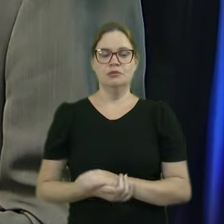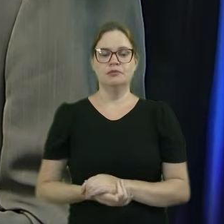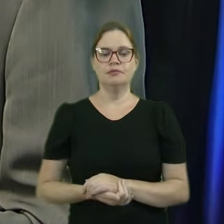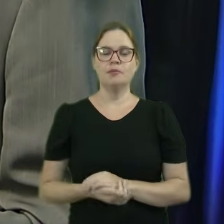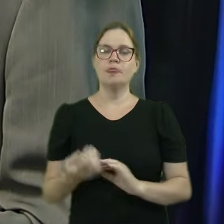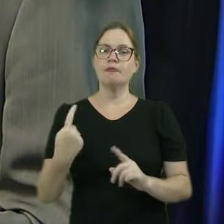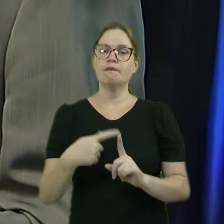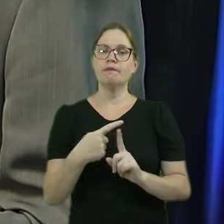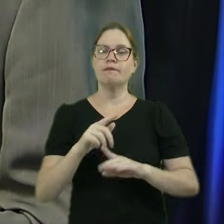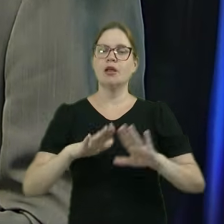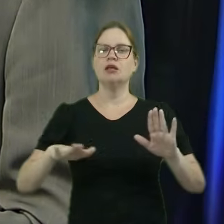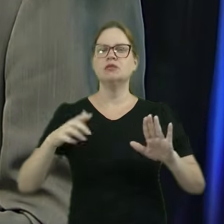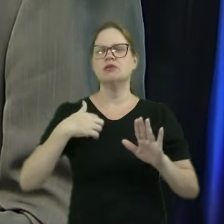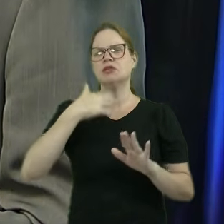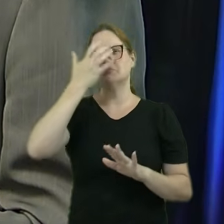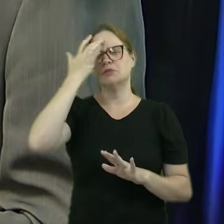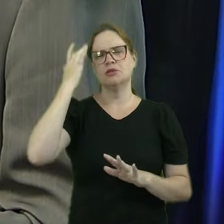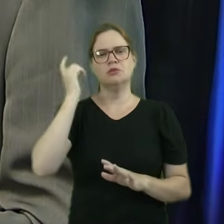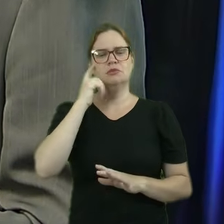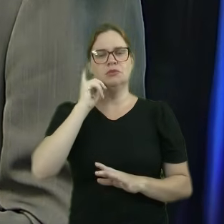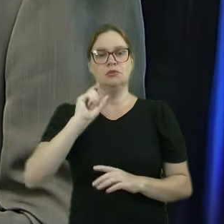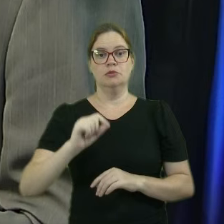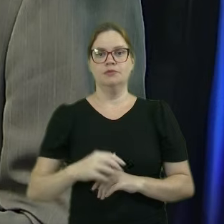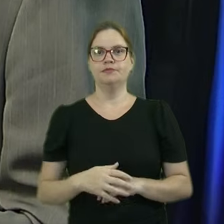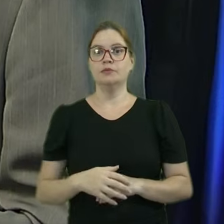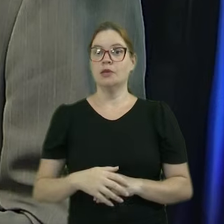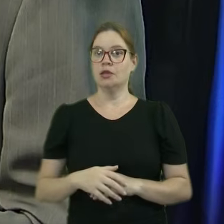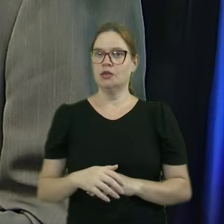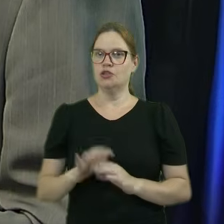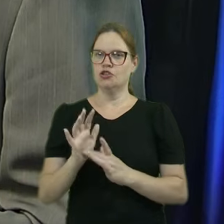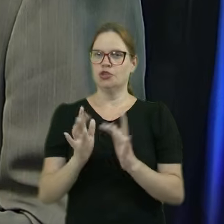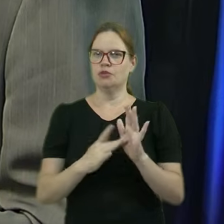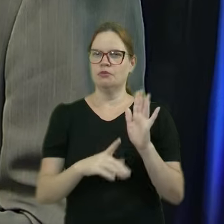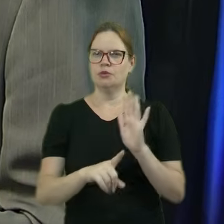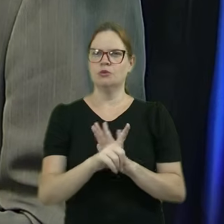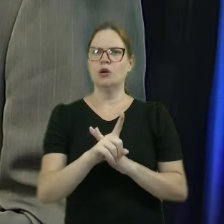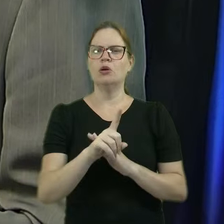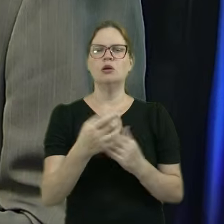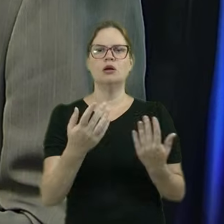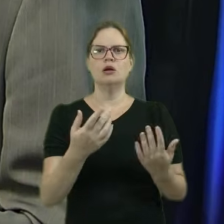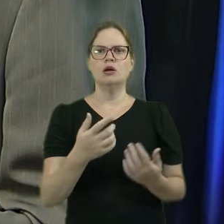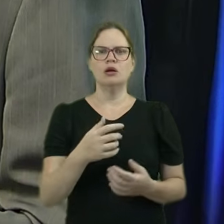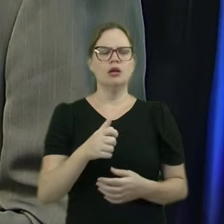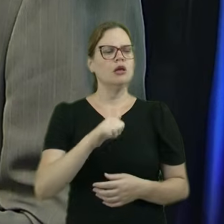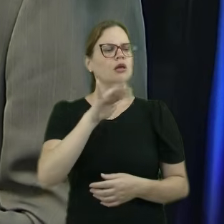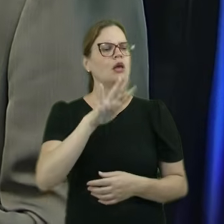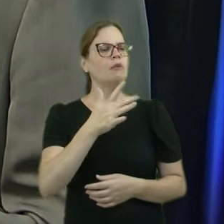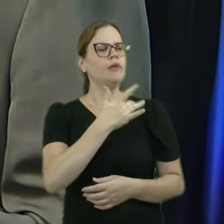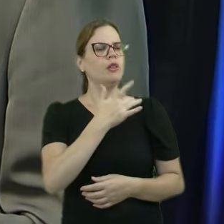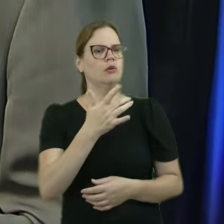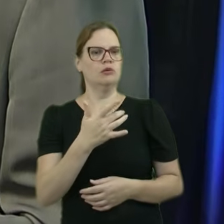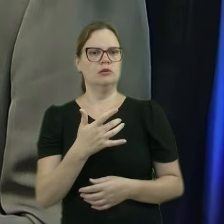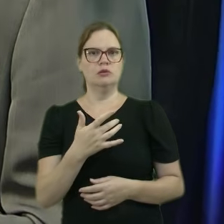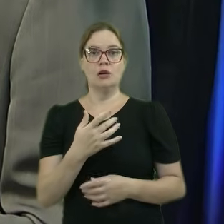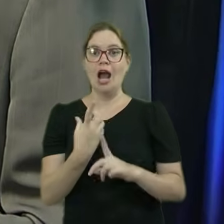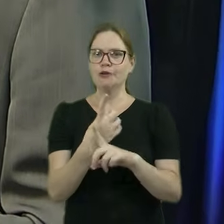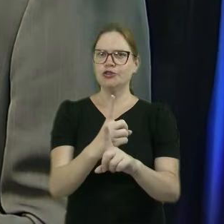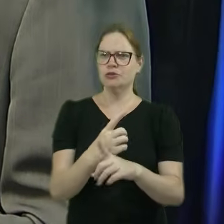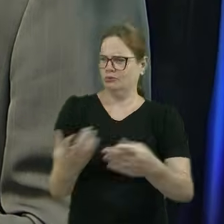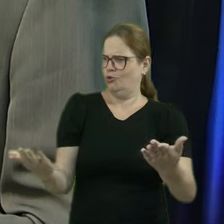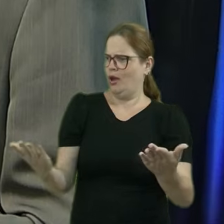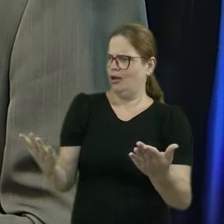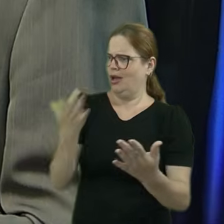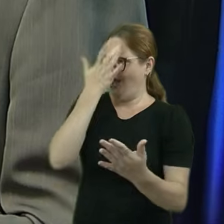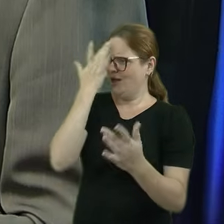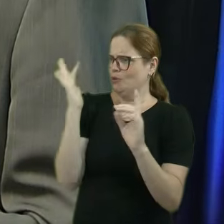às vezes a pessoa, Jesus perguntou assim: alguém me tocou? E os discípulos disseram: a multidão te aperta, quer dizer, todo